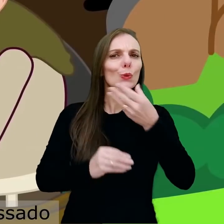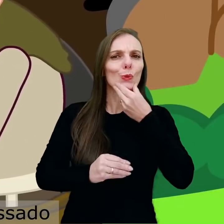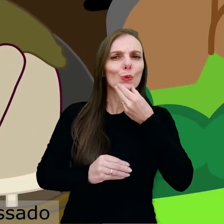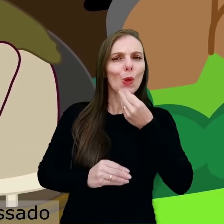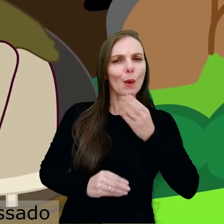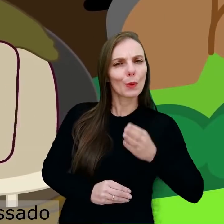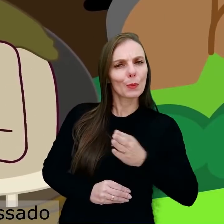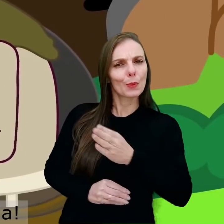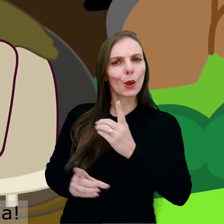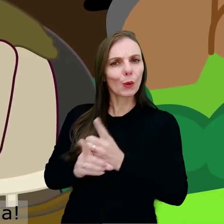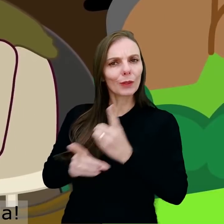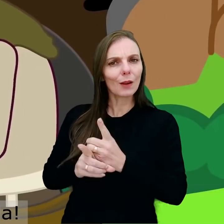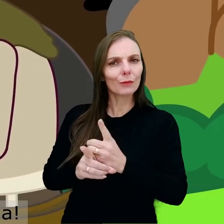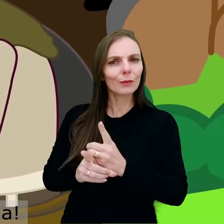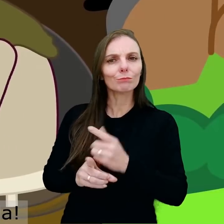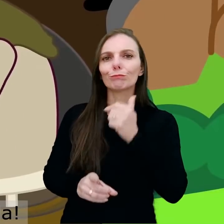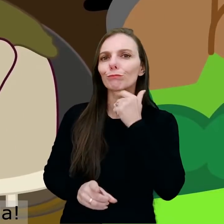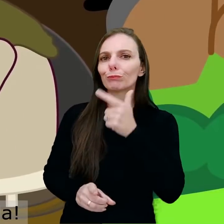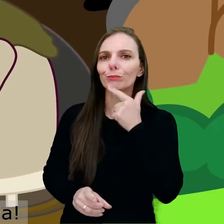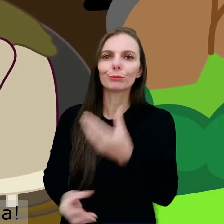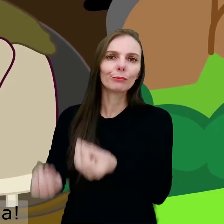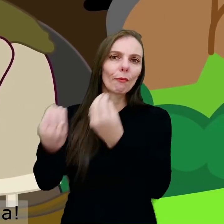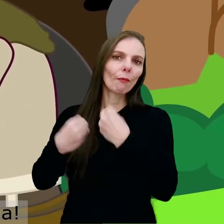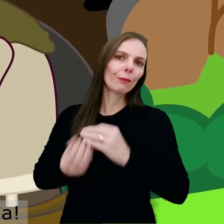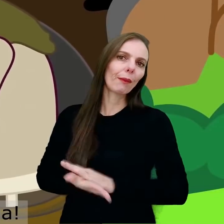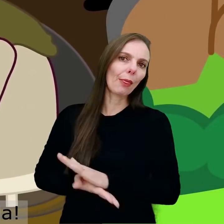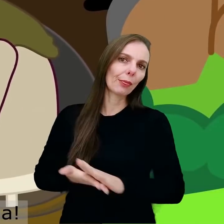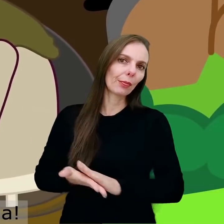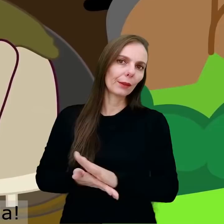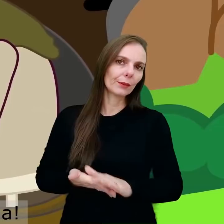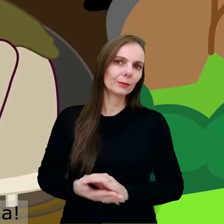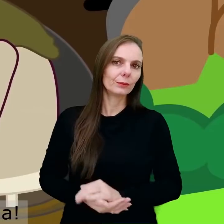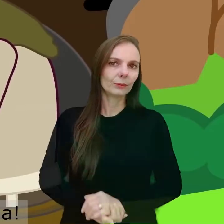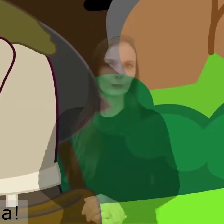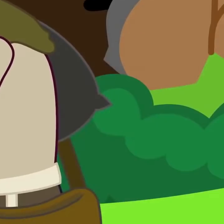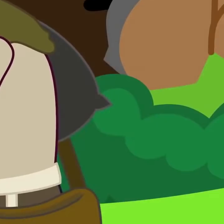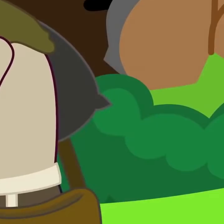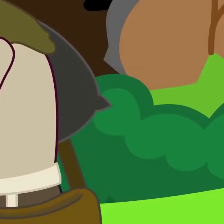por ali tinham passado não deram sequer uma migalha a ela.